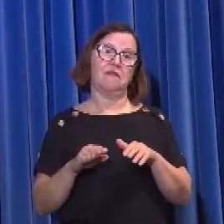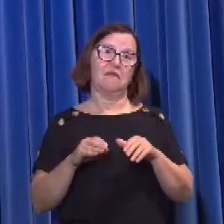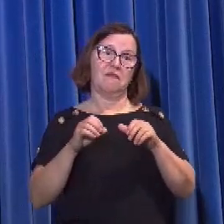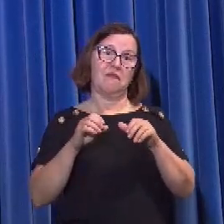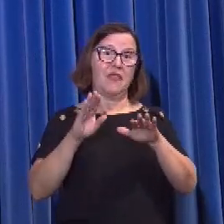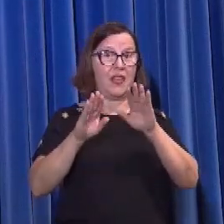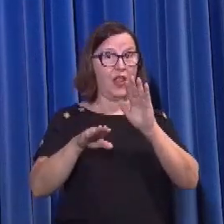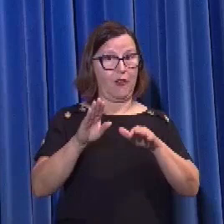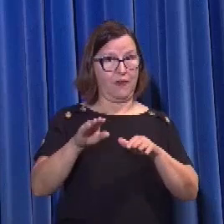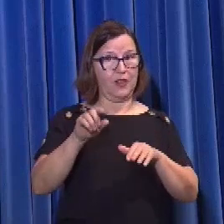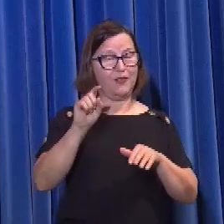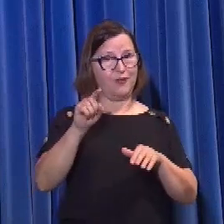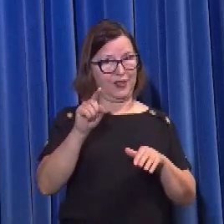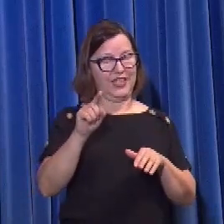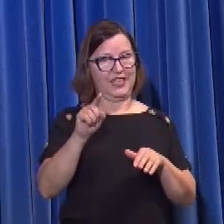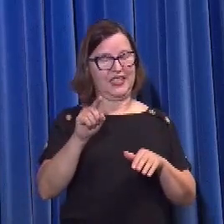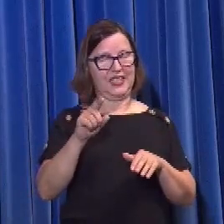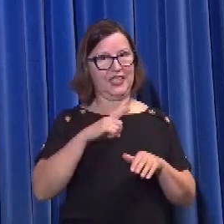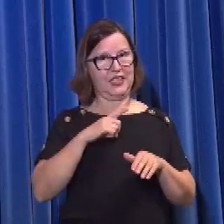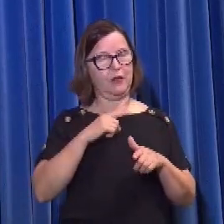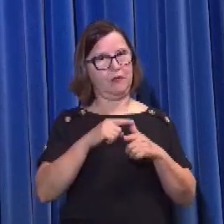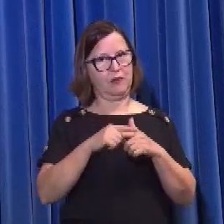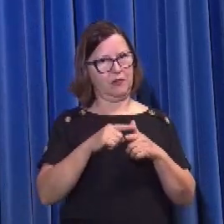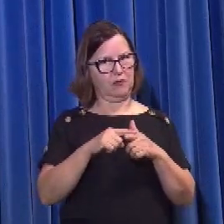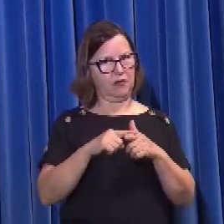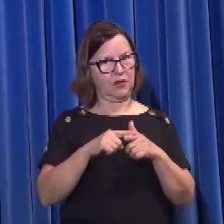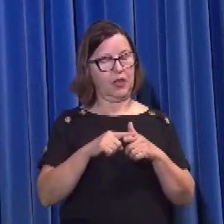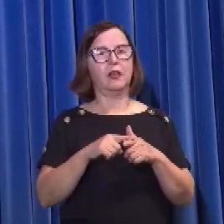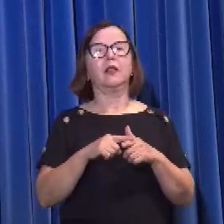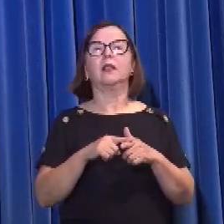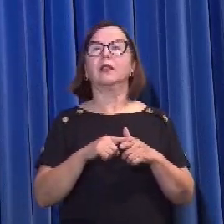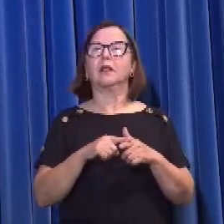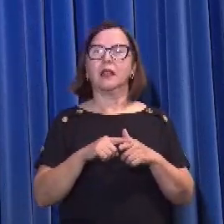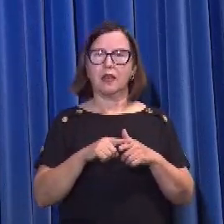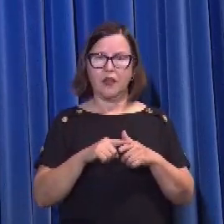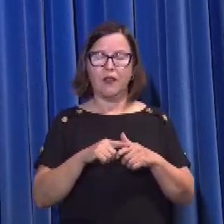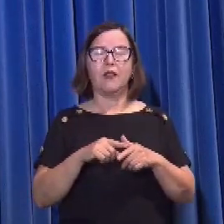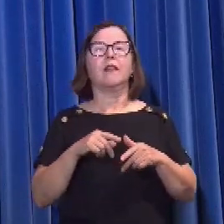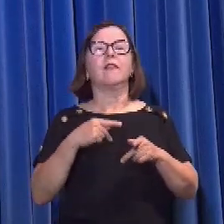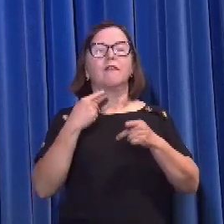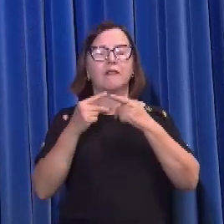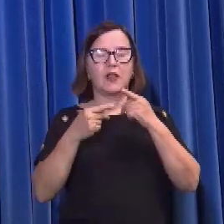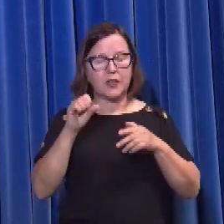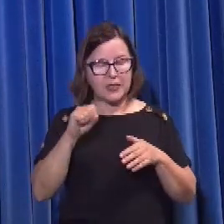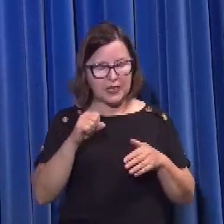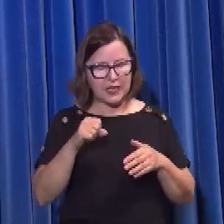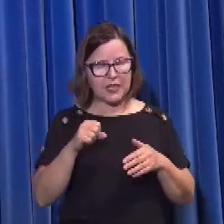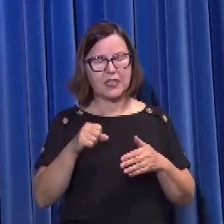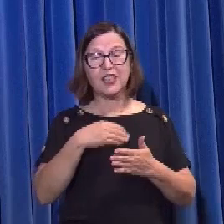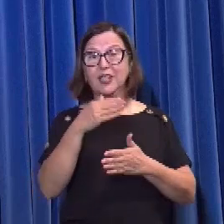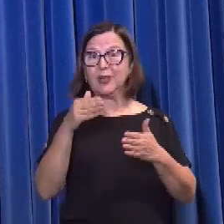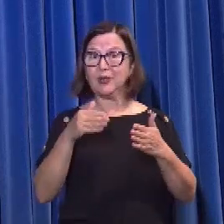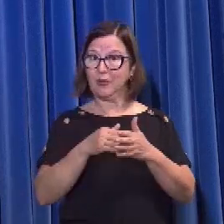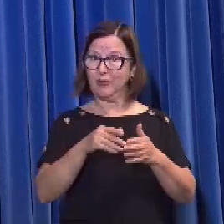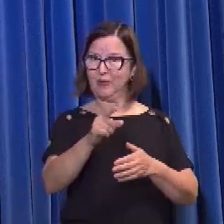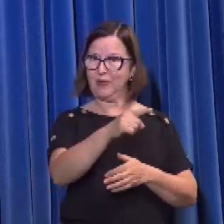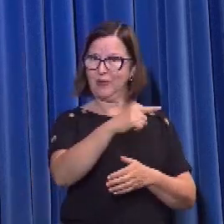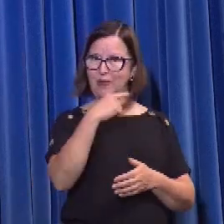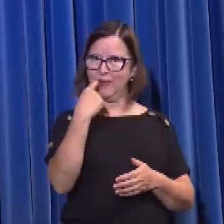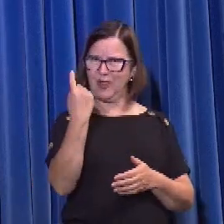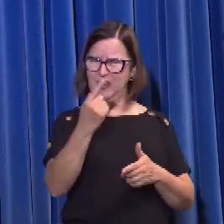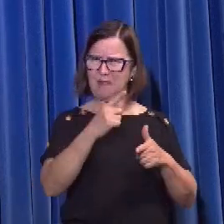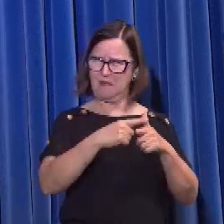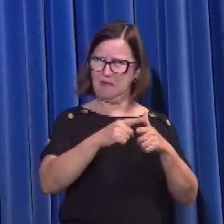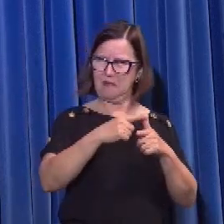por essa situação. Não, ele está dizendo, em tudo nós somos atribulados. Atribulados aqui tem o significado